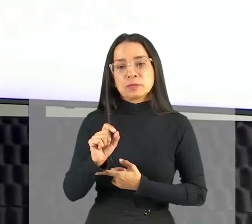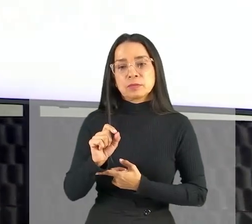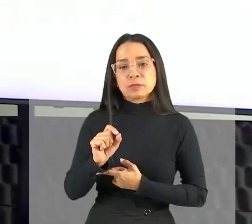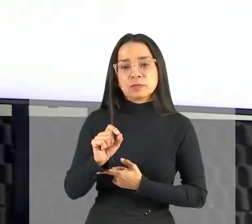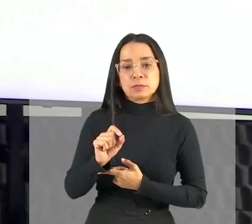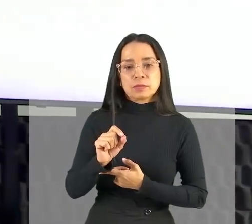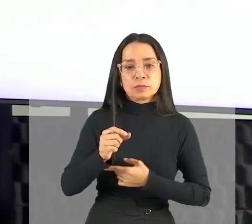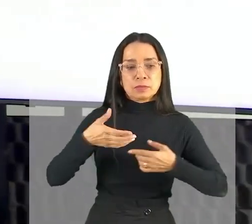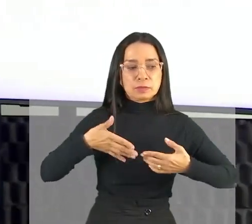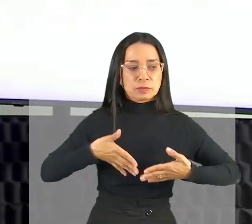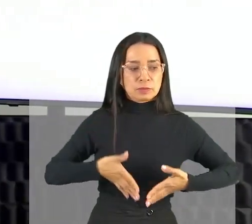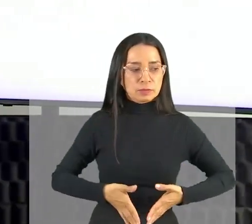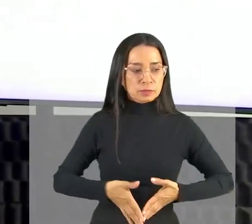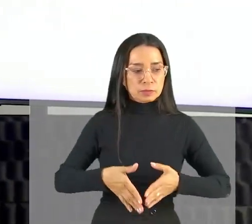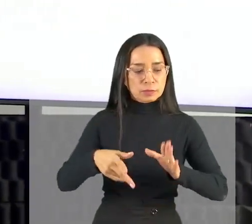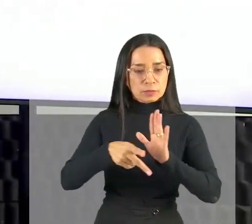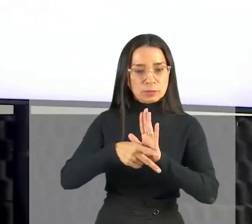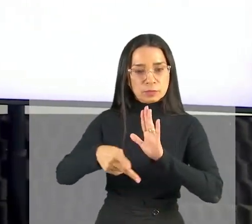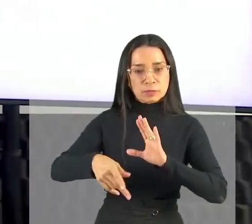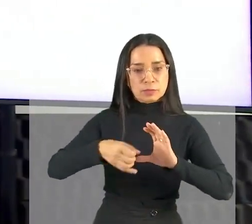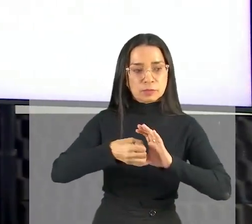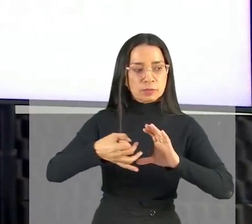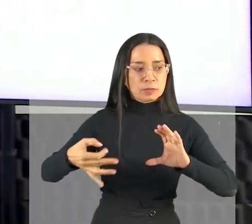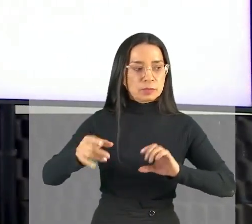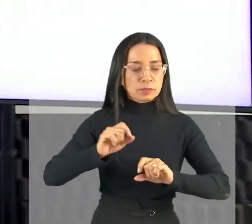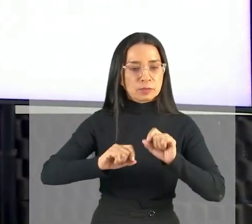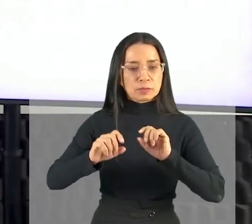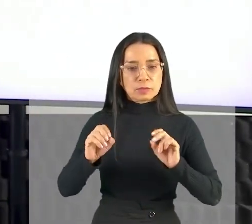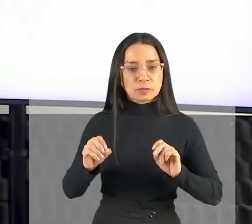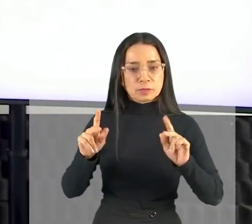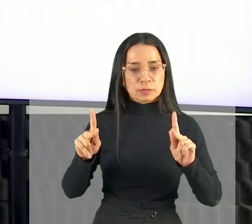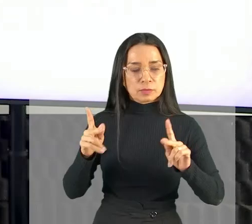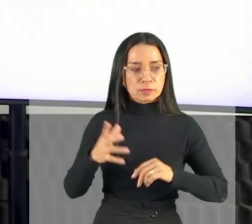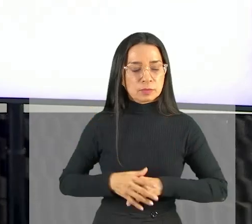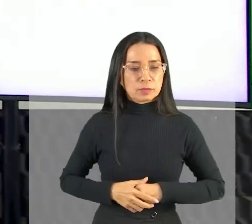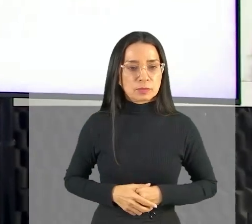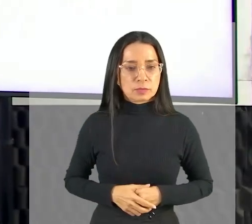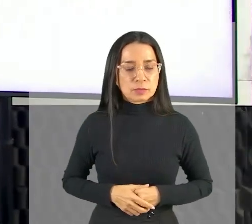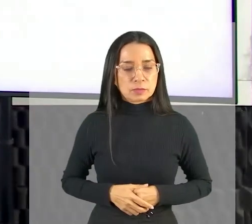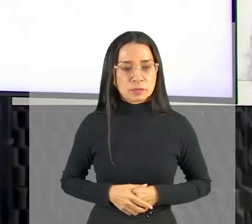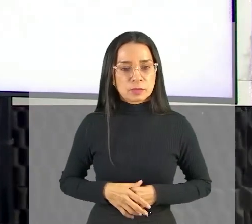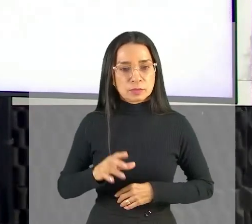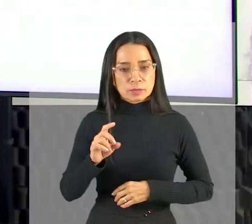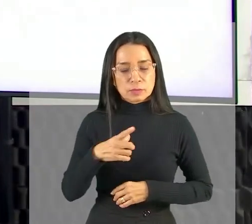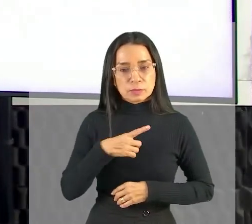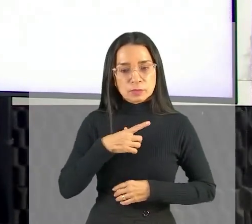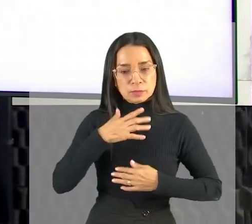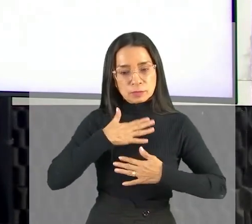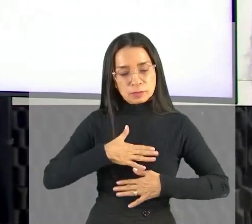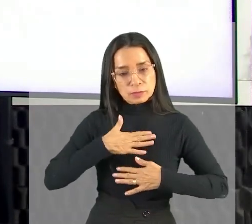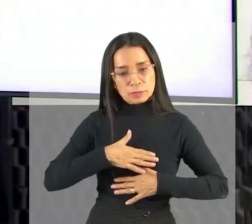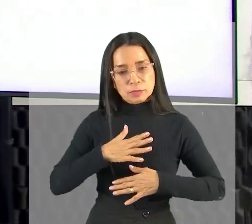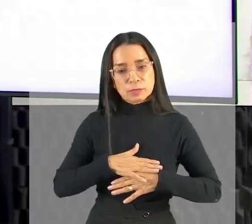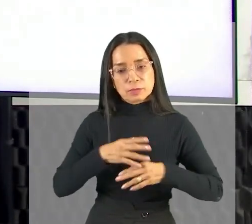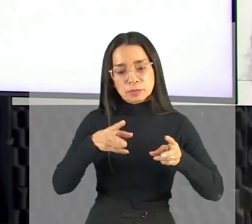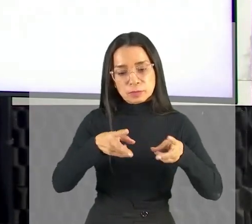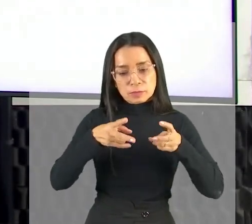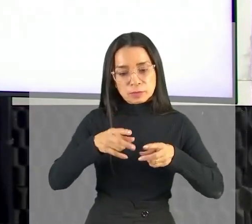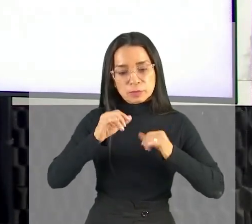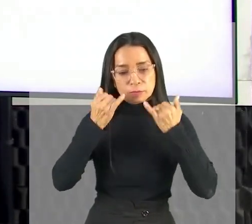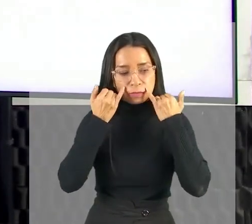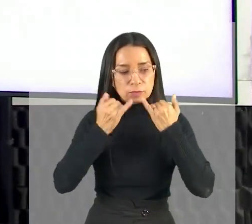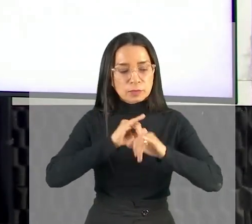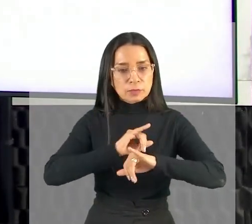nascimento com essa característica tá bom gente eh Então é só ter calma extrair as informações